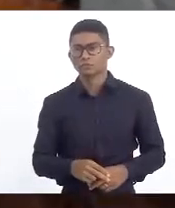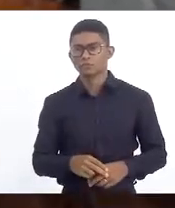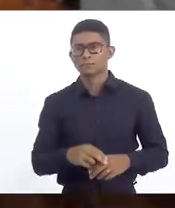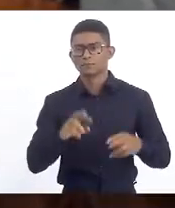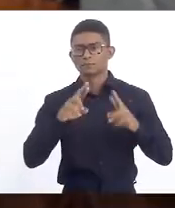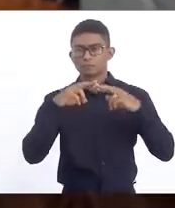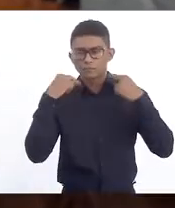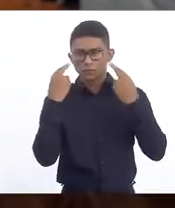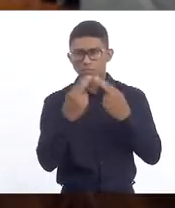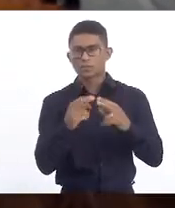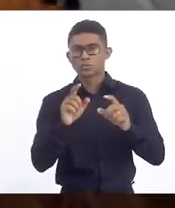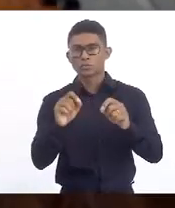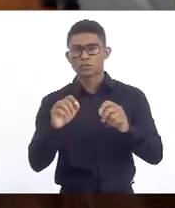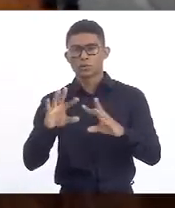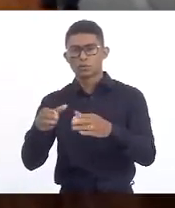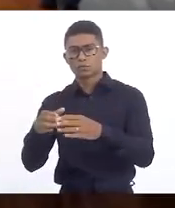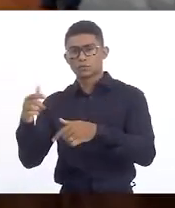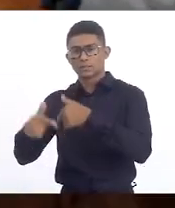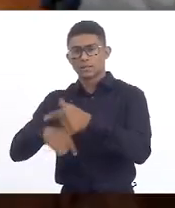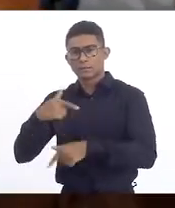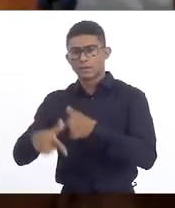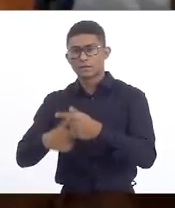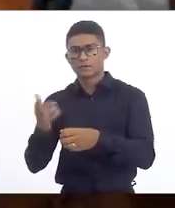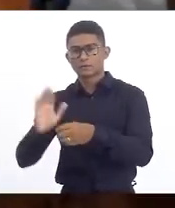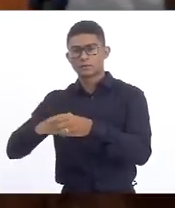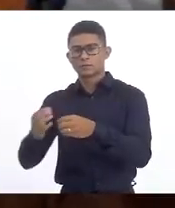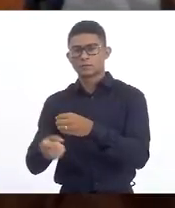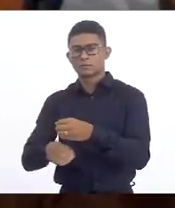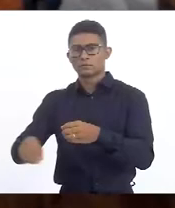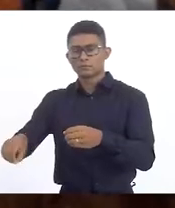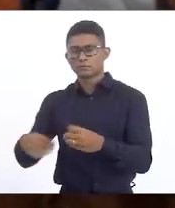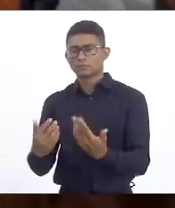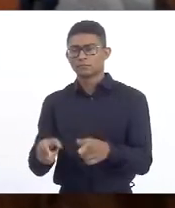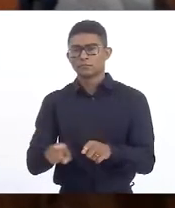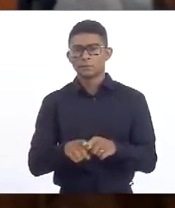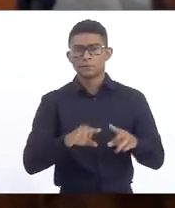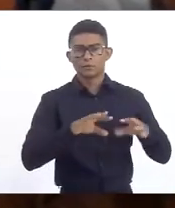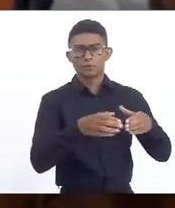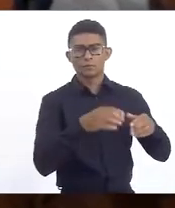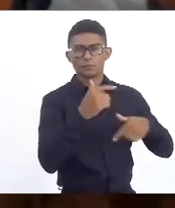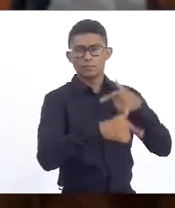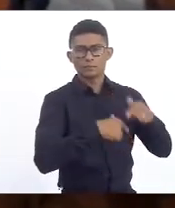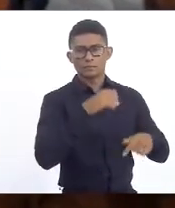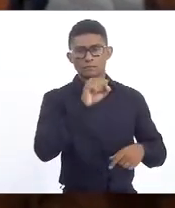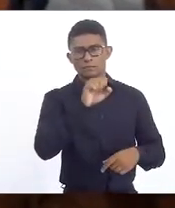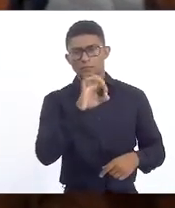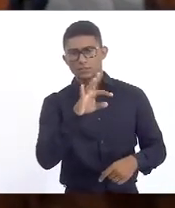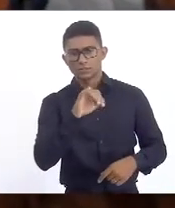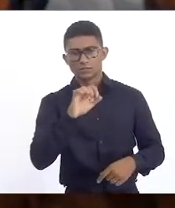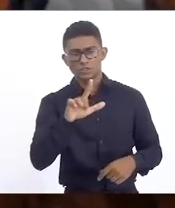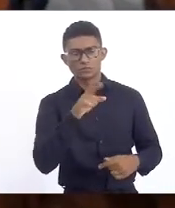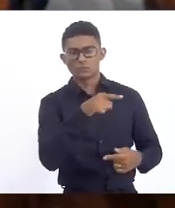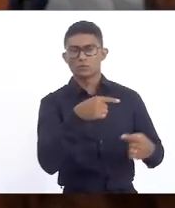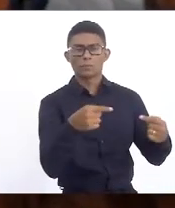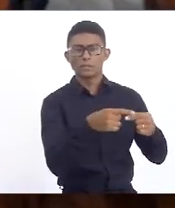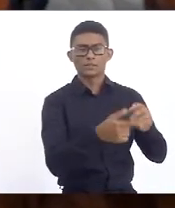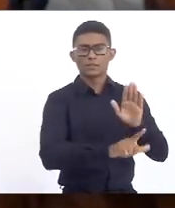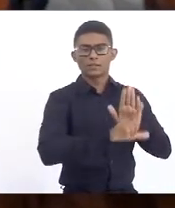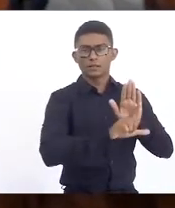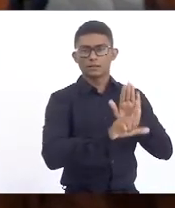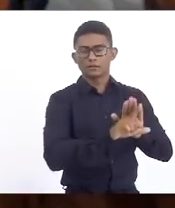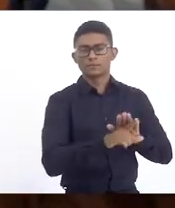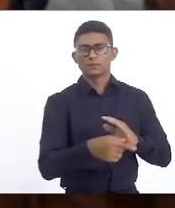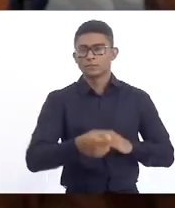conjunta entre o Grupo de Trabalho de Saneamento Básico e o Grupo de Trabalho da CETIL, que é de legislação, enfim, que a gente